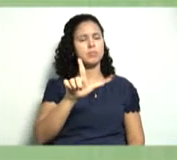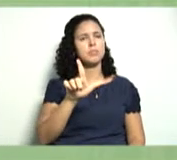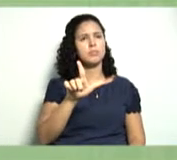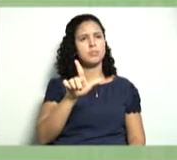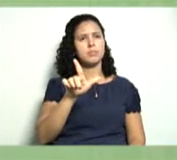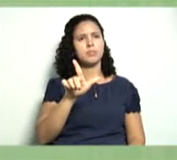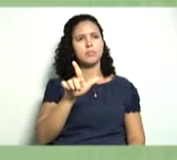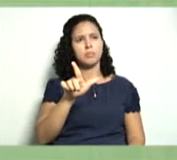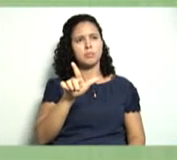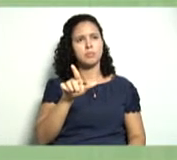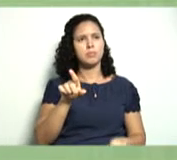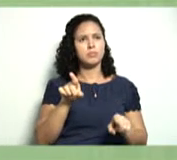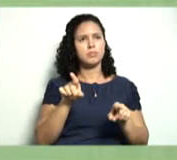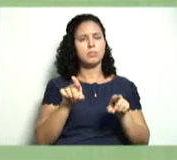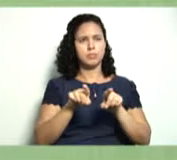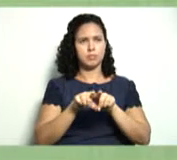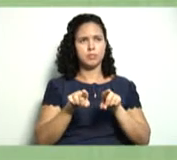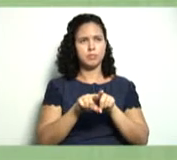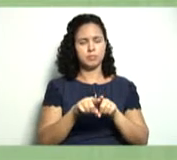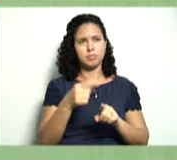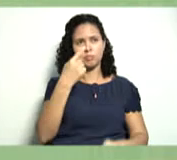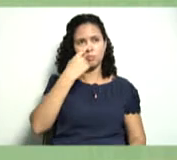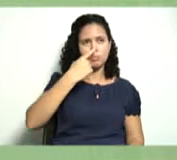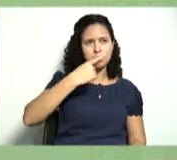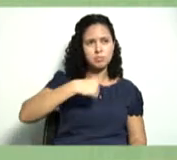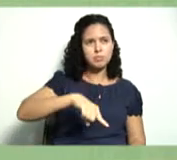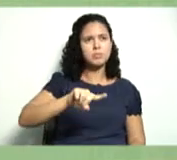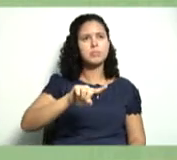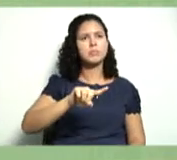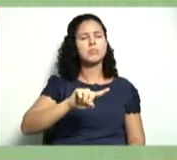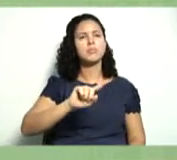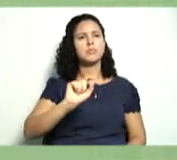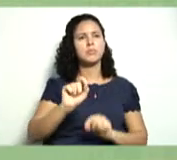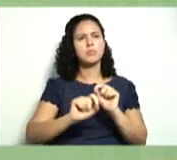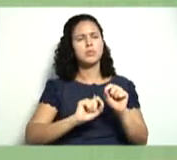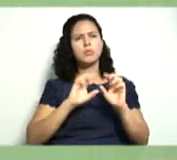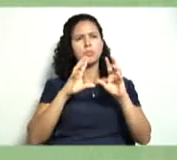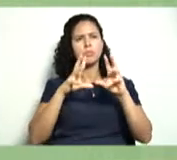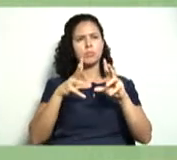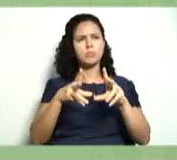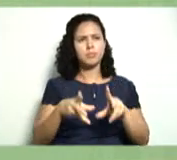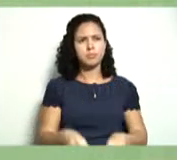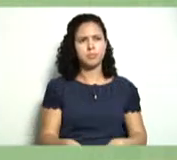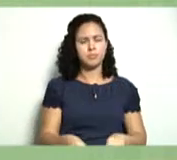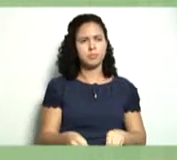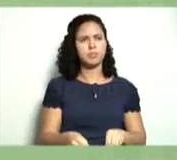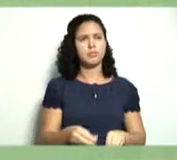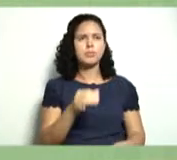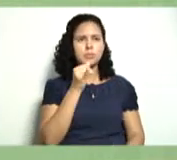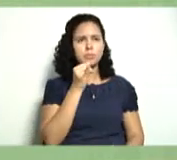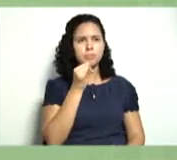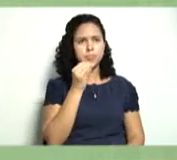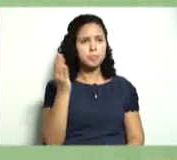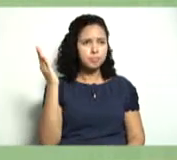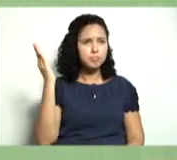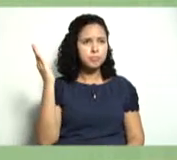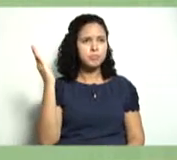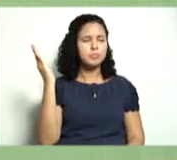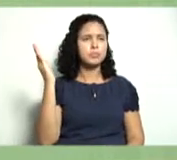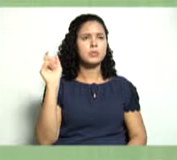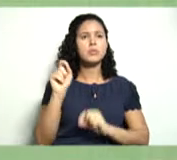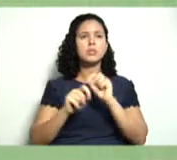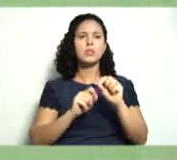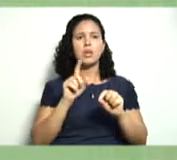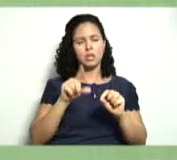opositor sql todos esses todos esses exemplos que a gente mostrou que para vocês